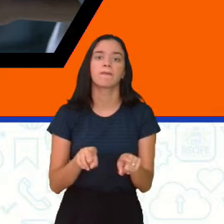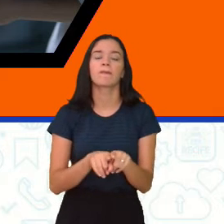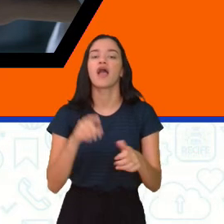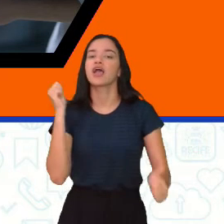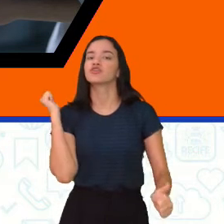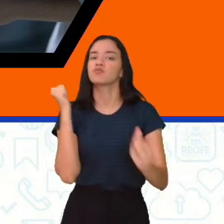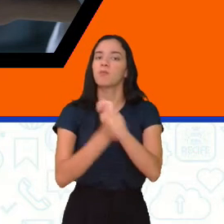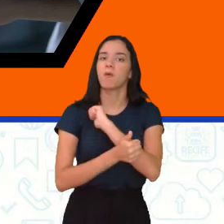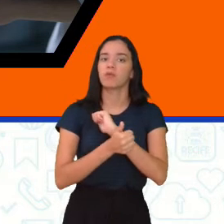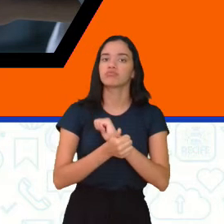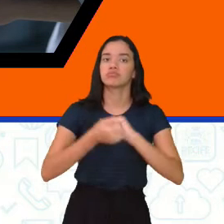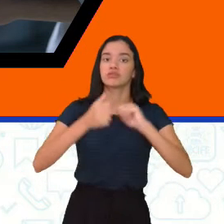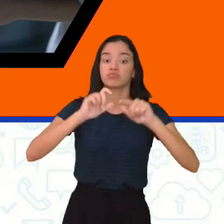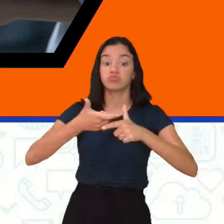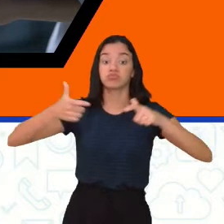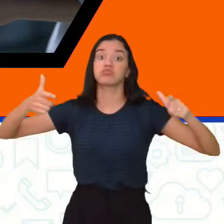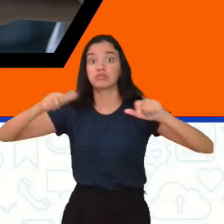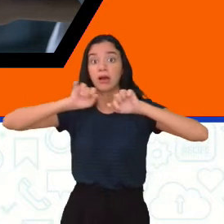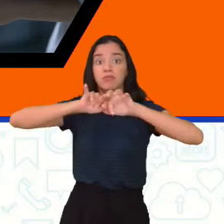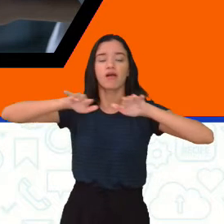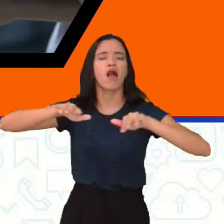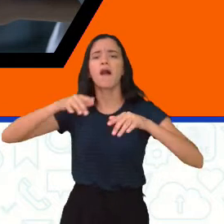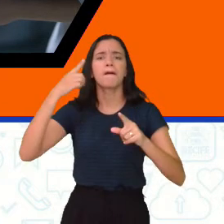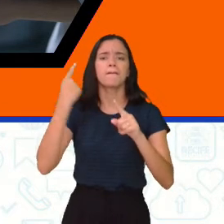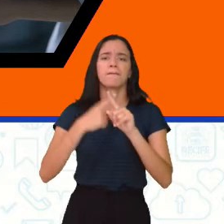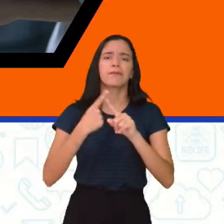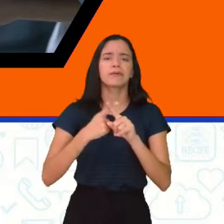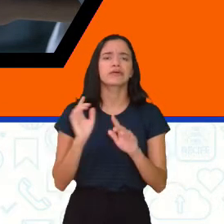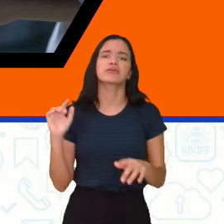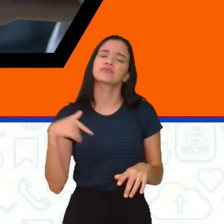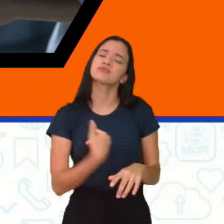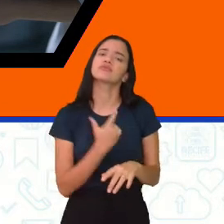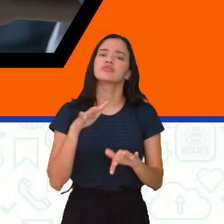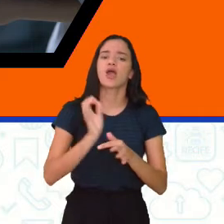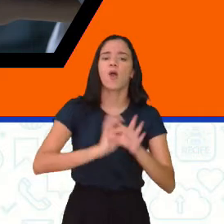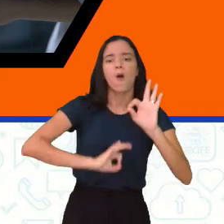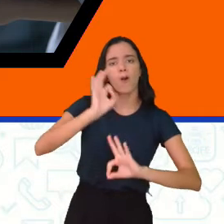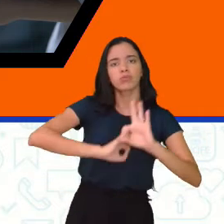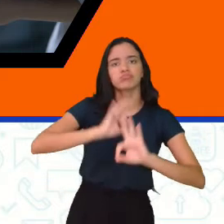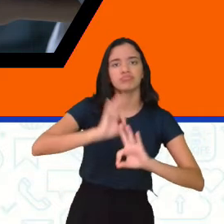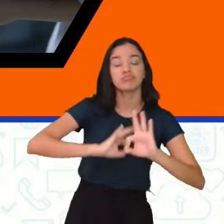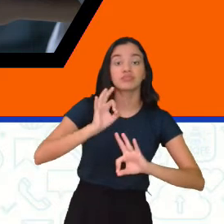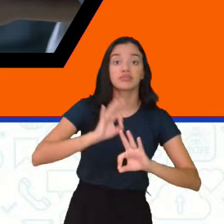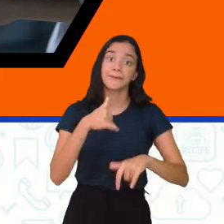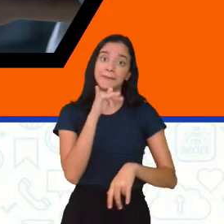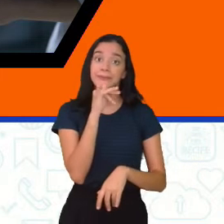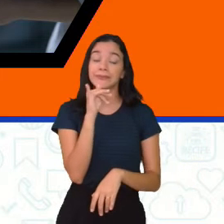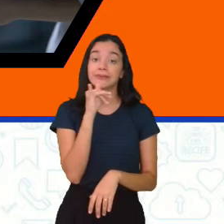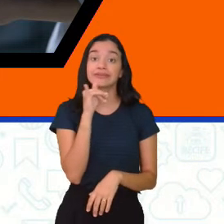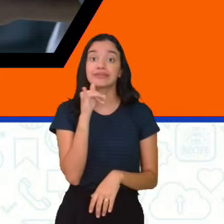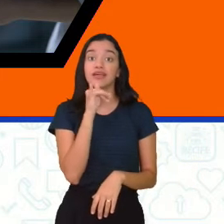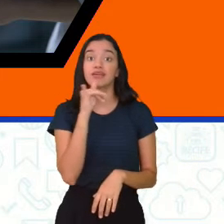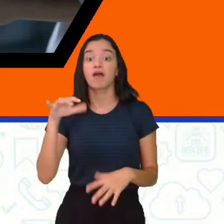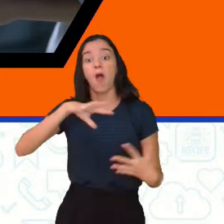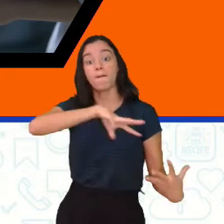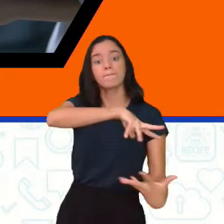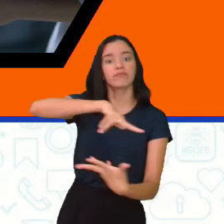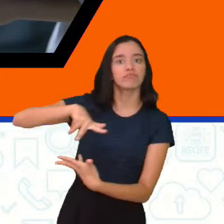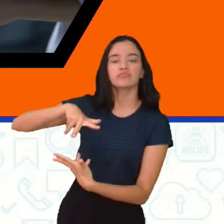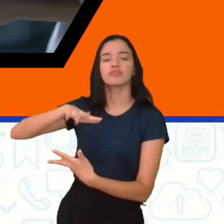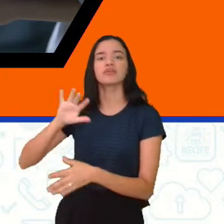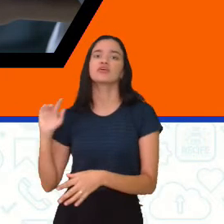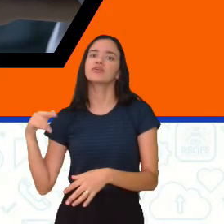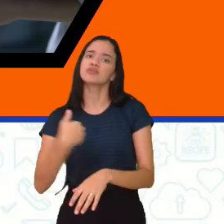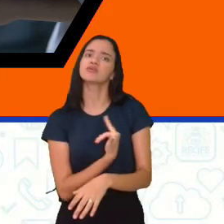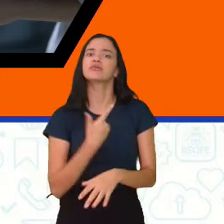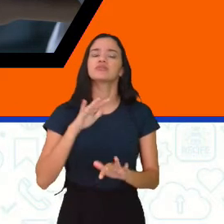esporte seja expandido, né? Porque quando a gente tem aí uma organização, por exemplo, a nível mundial, a